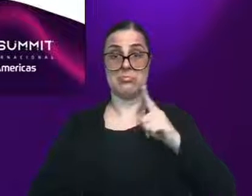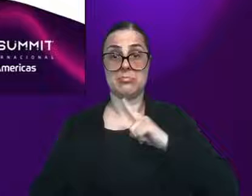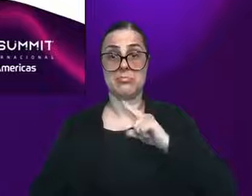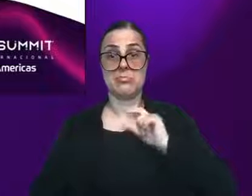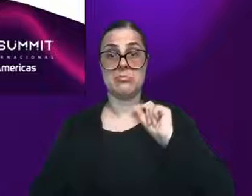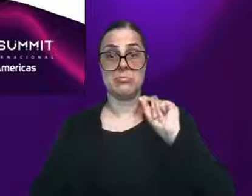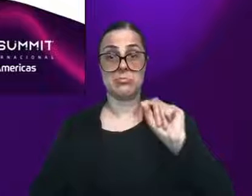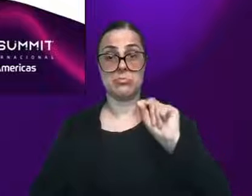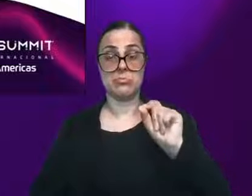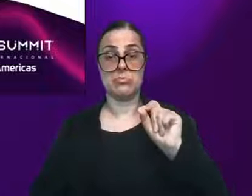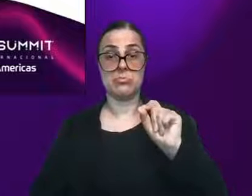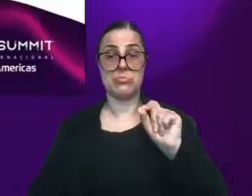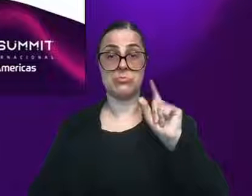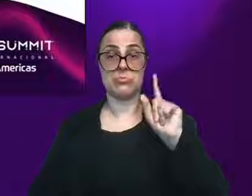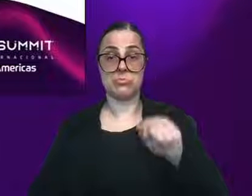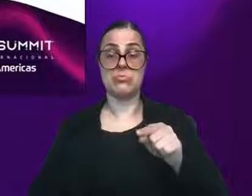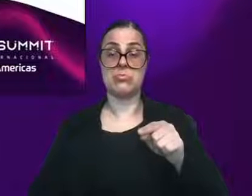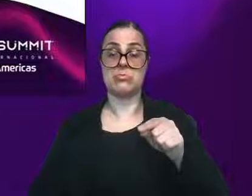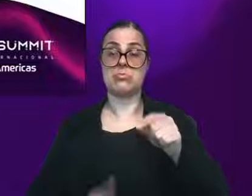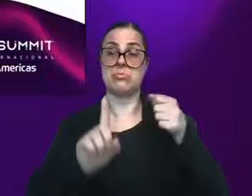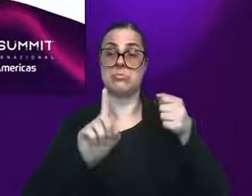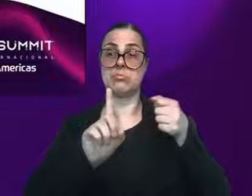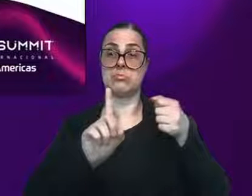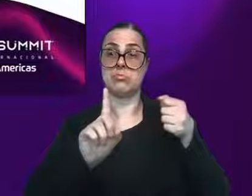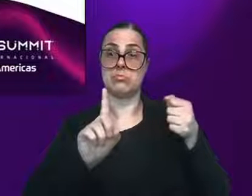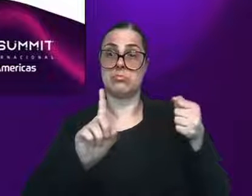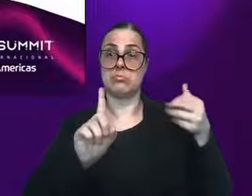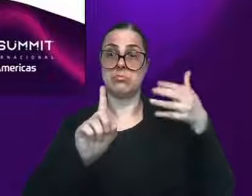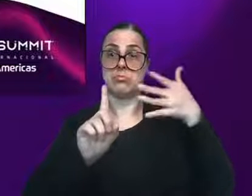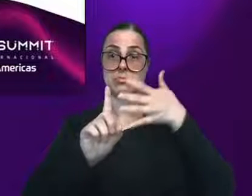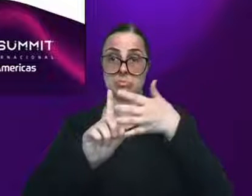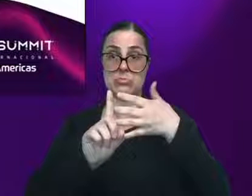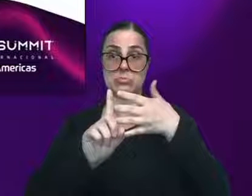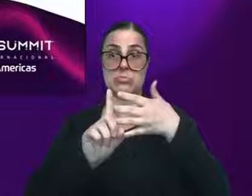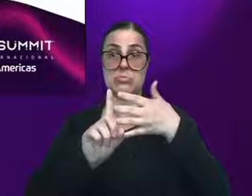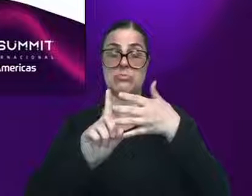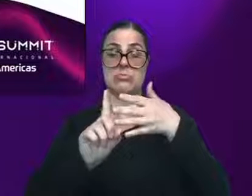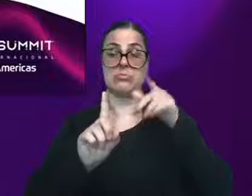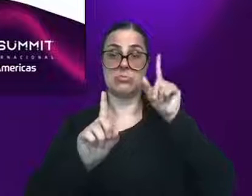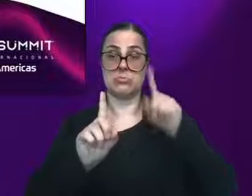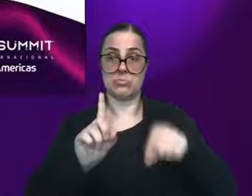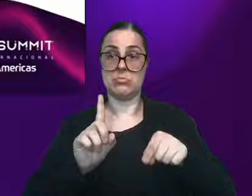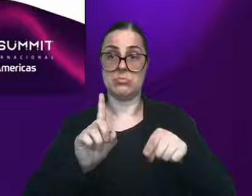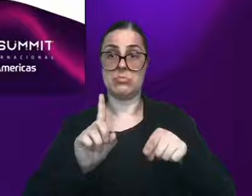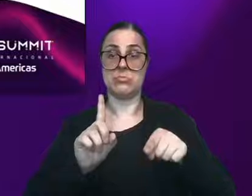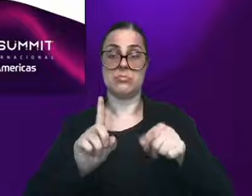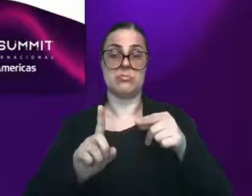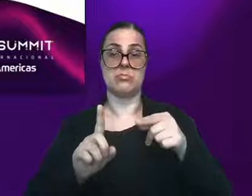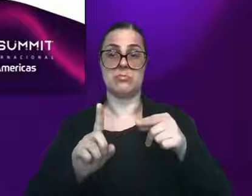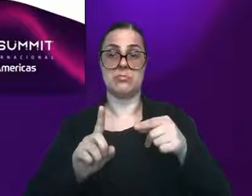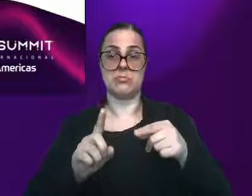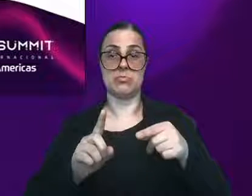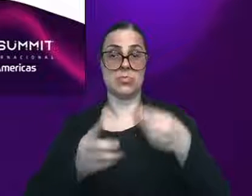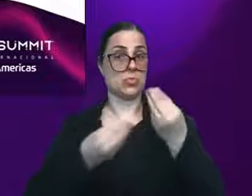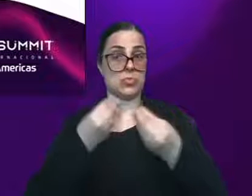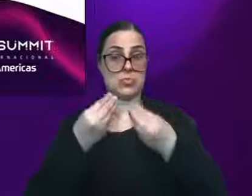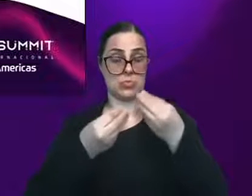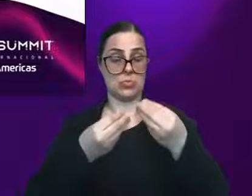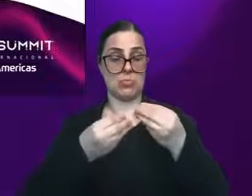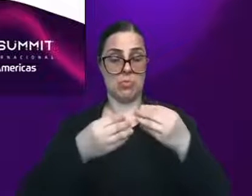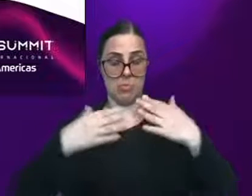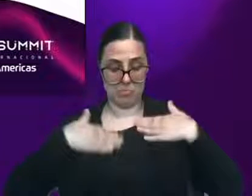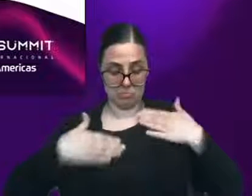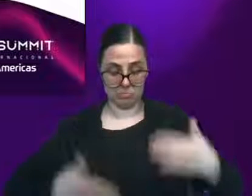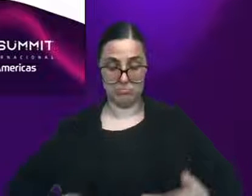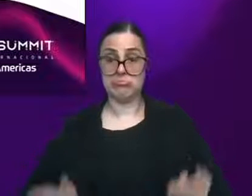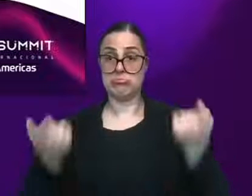síndrome de aumento da permeabilidade global, tá? E a gente começa a fazer nessa fase aqui a